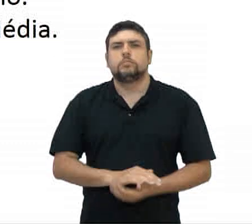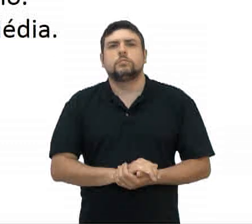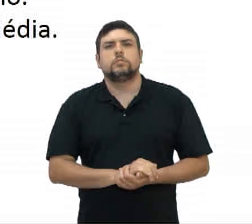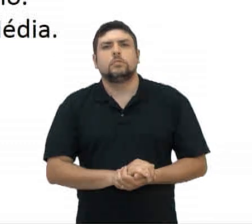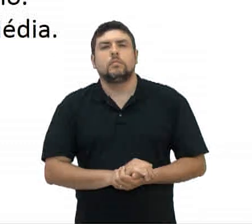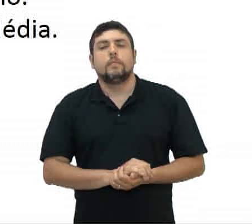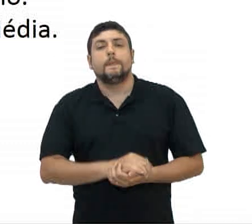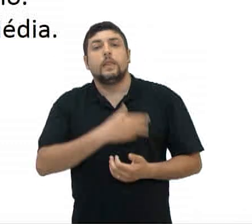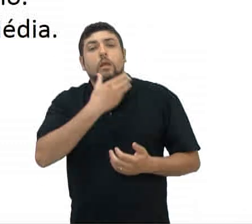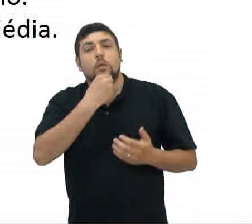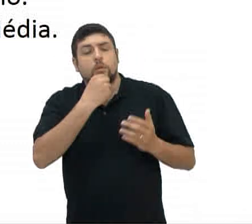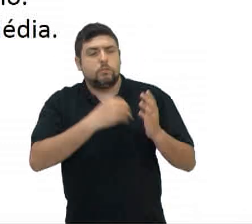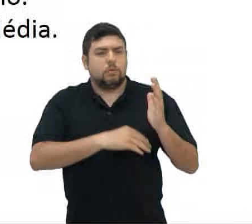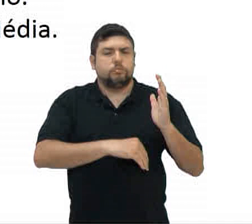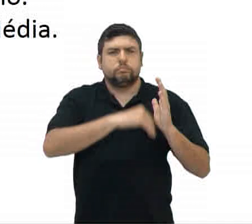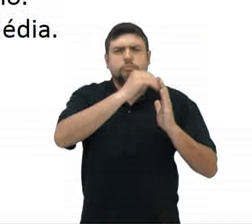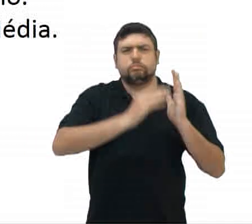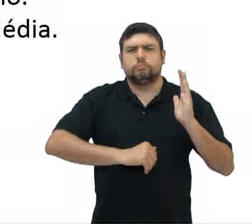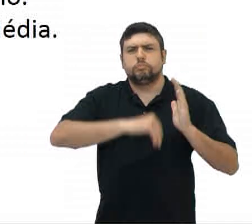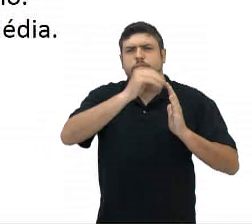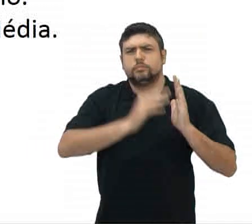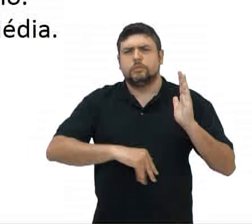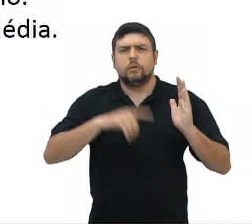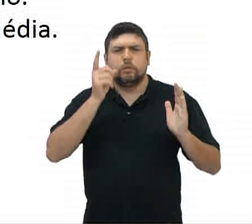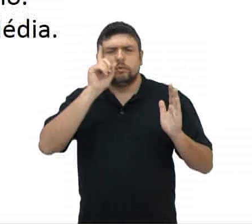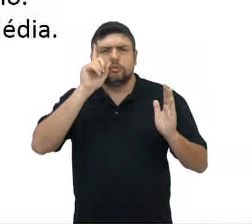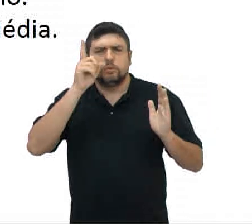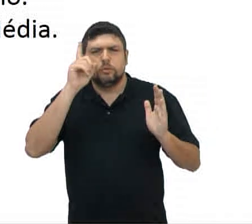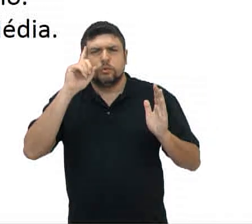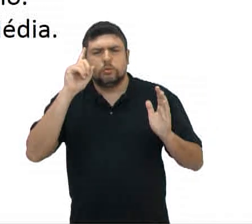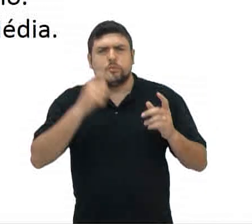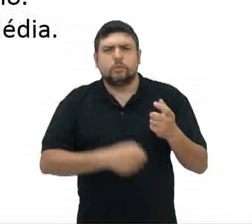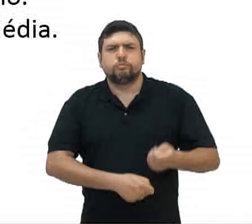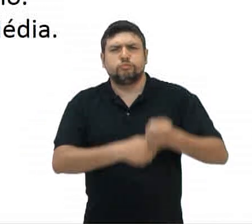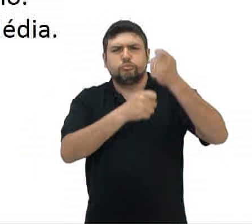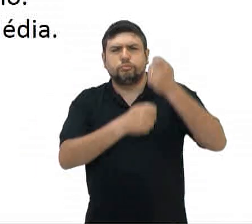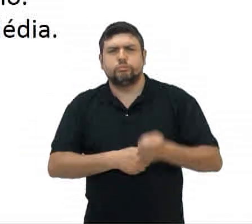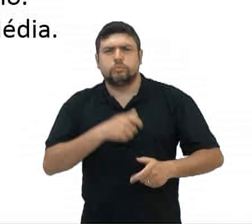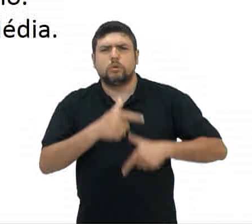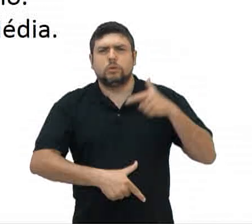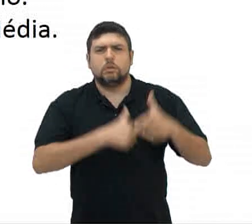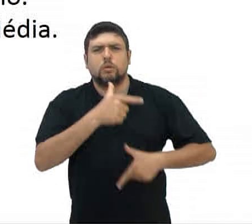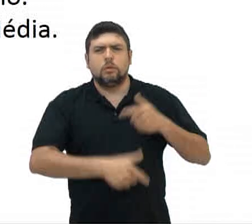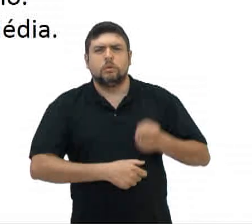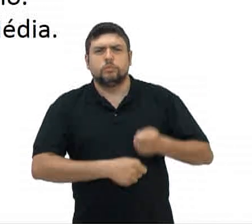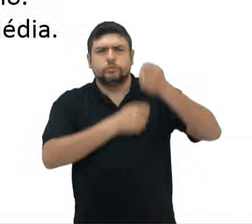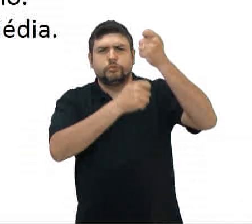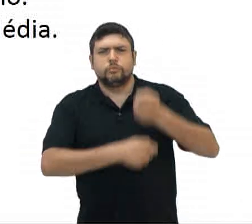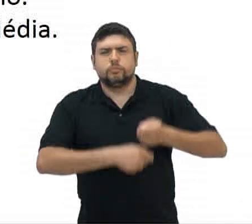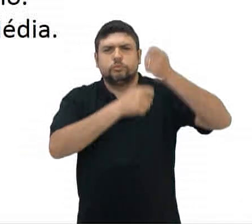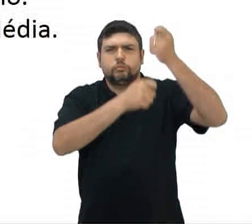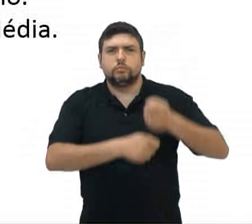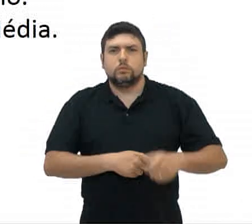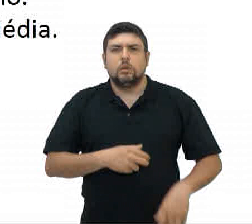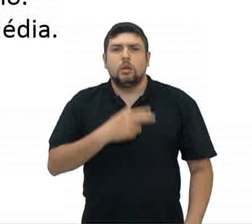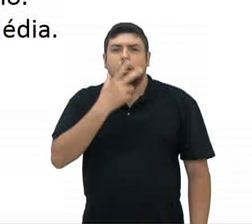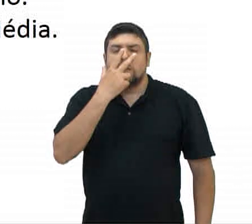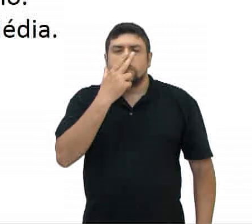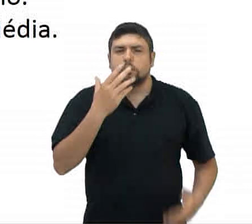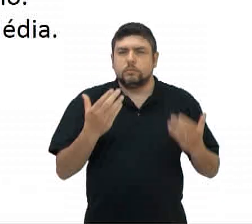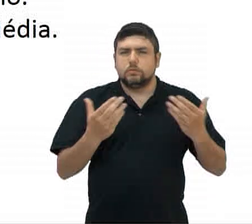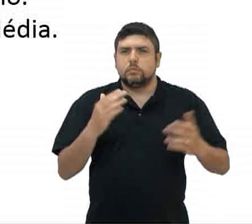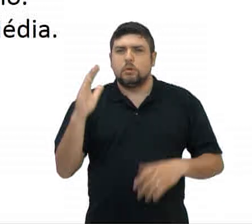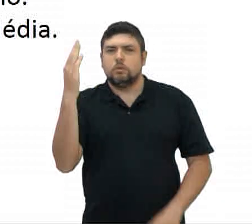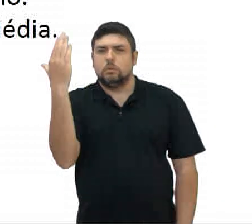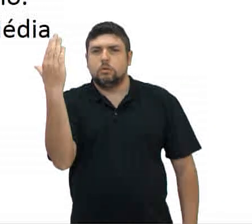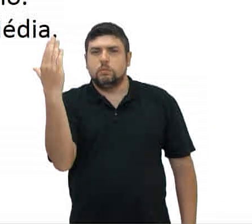trabalha rotineira e apressadamente, sem compreender as coisas, é como o espelho que absorve tudo o que encontra diante de si,